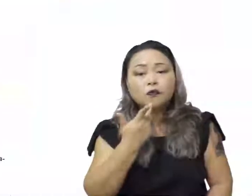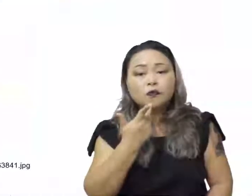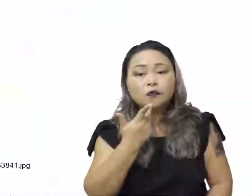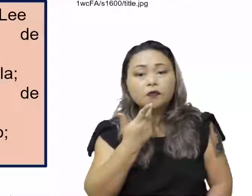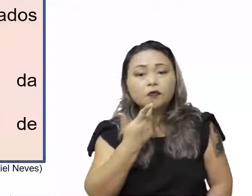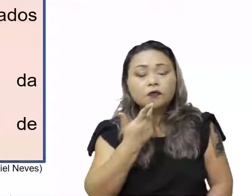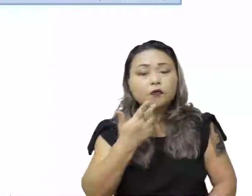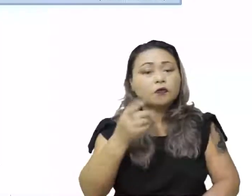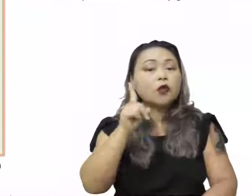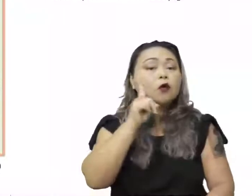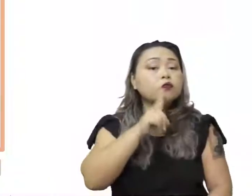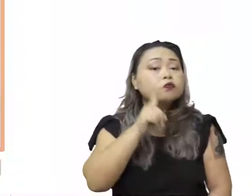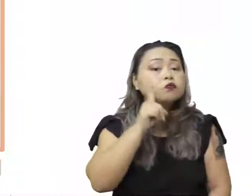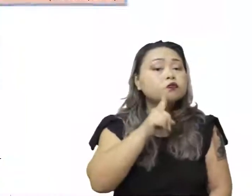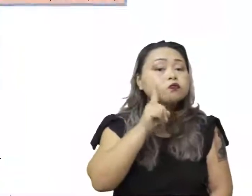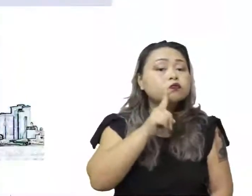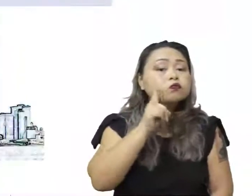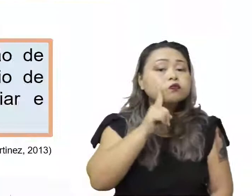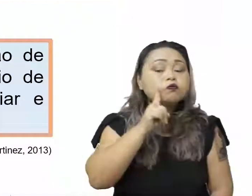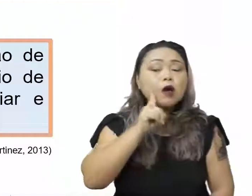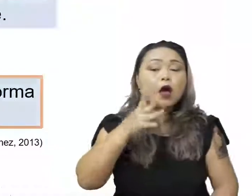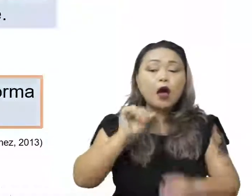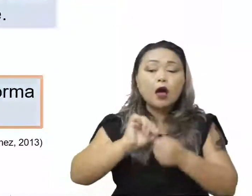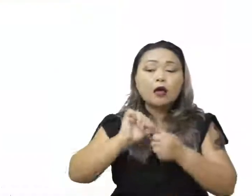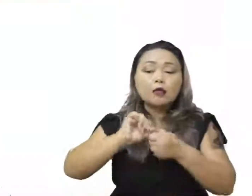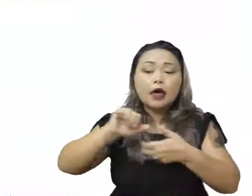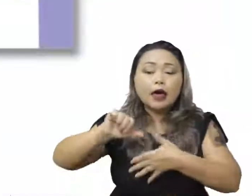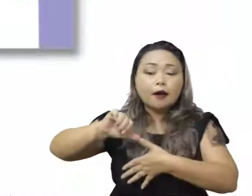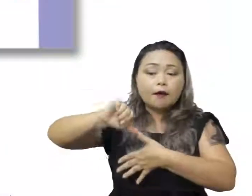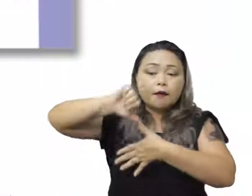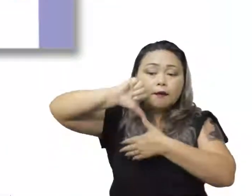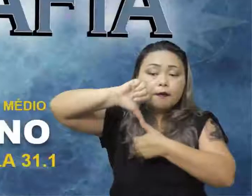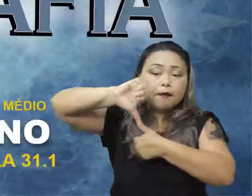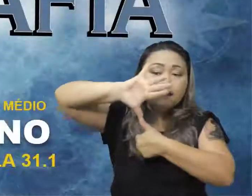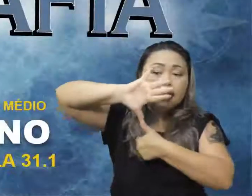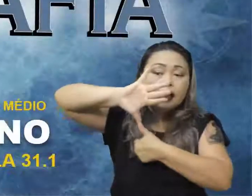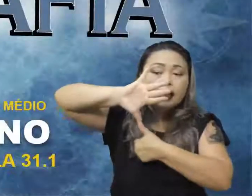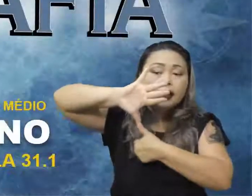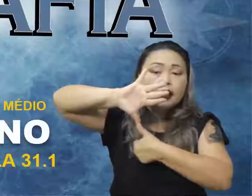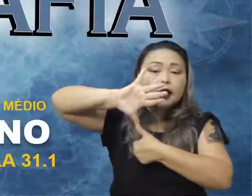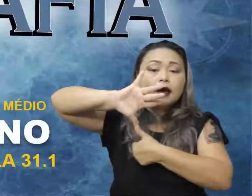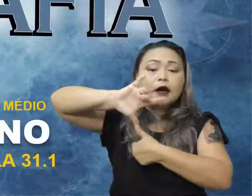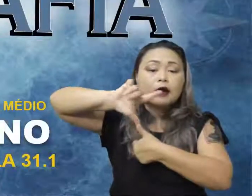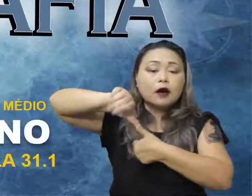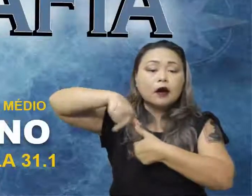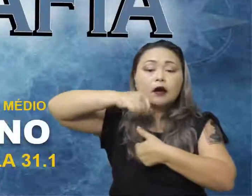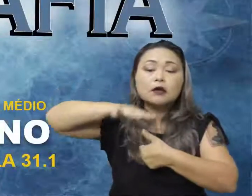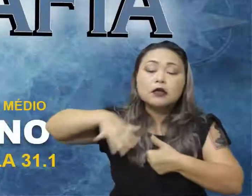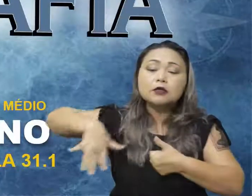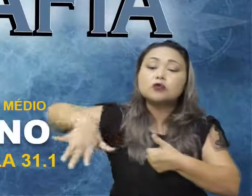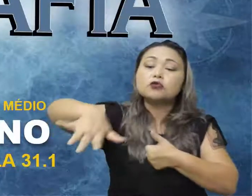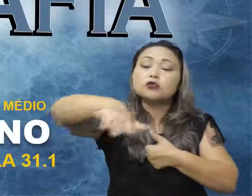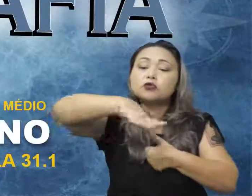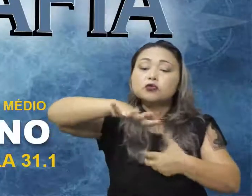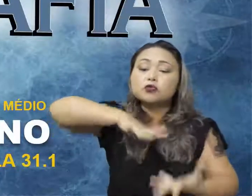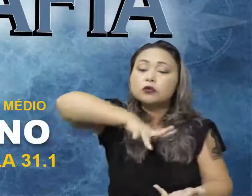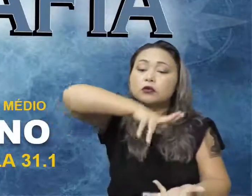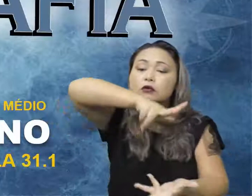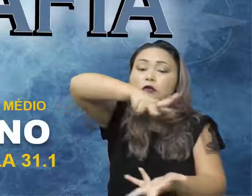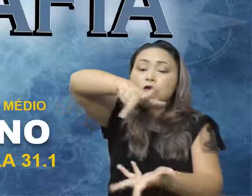os Estados Unidos da América dentro de um contexto mundial,